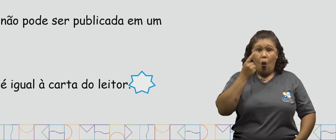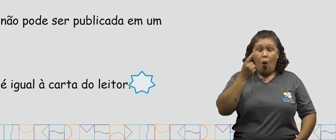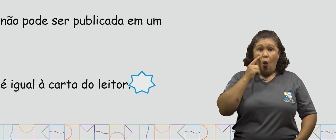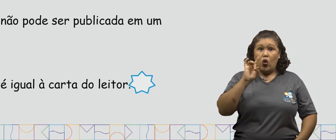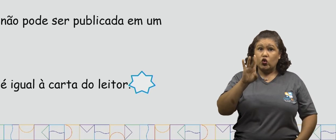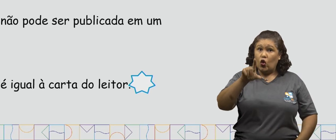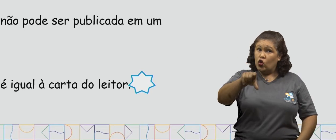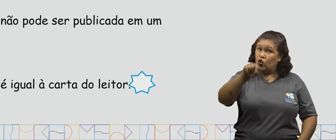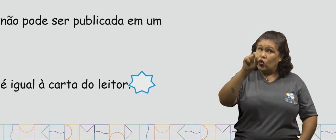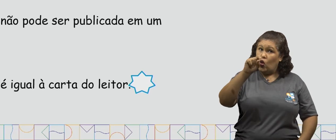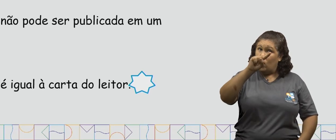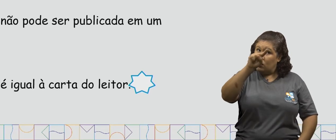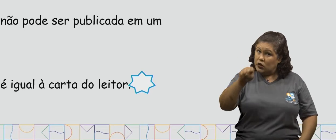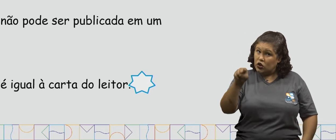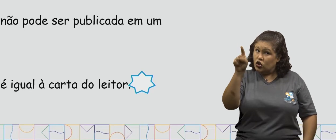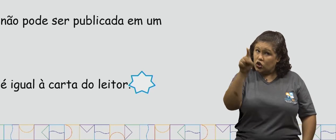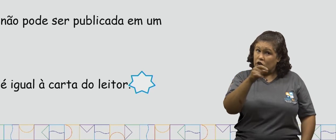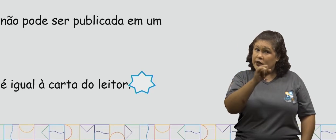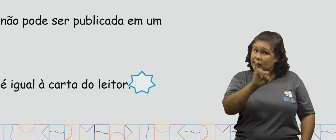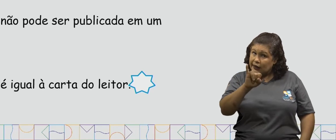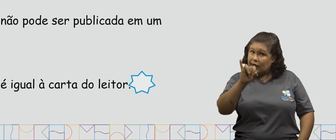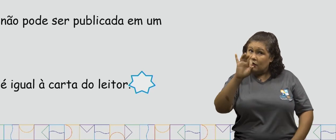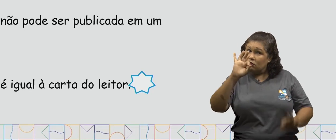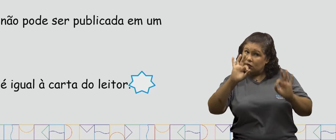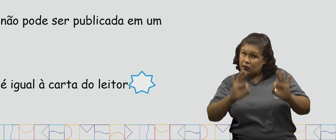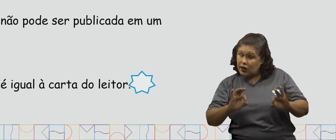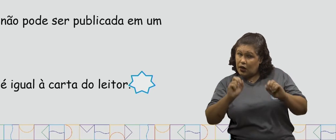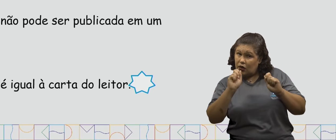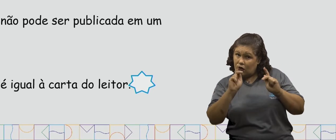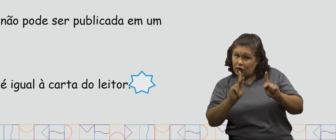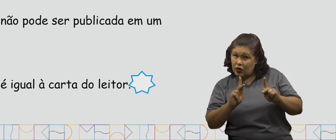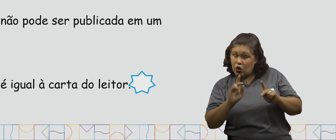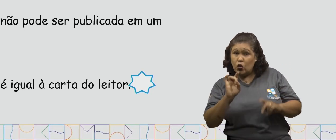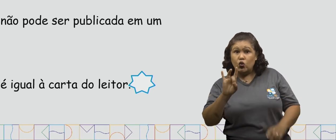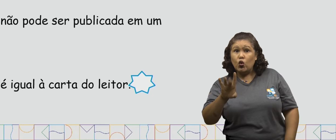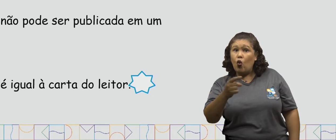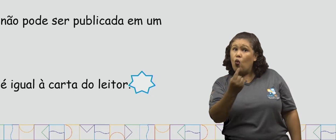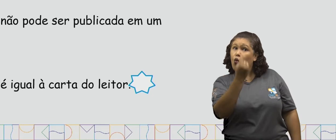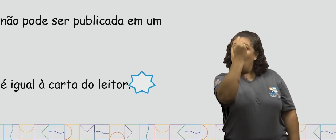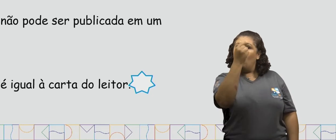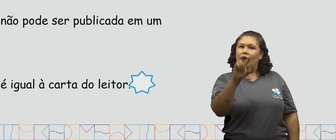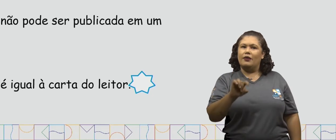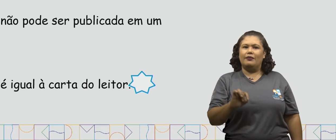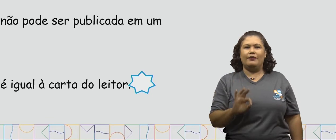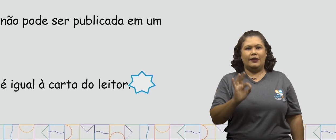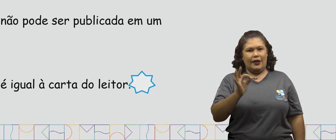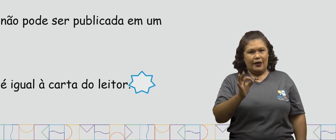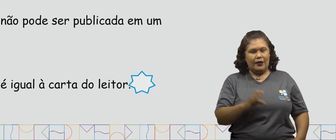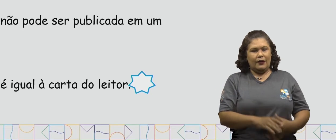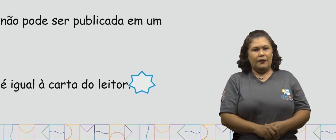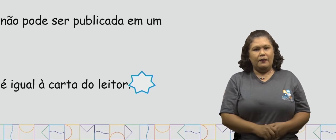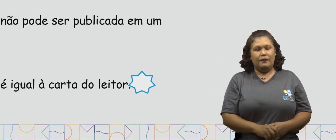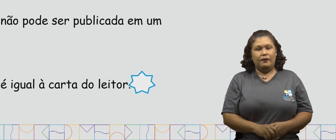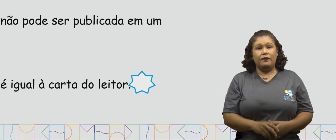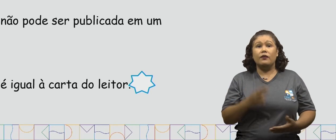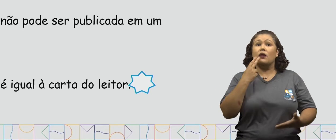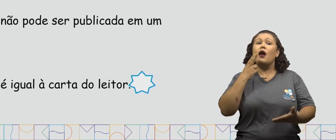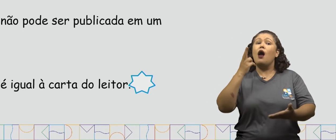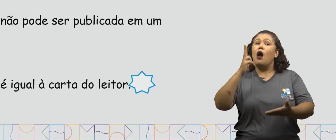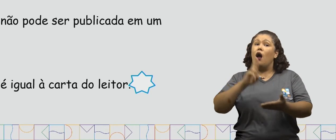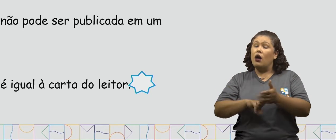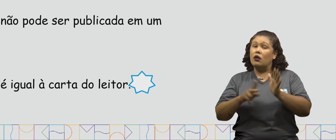Afirmativa verdadeira está no singular, ou seja, só temos uma opção correta. Letra A. A carta